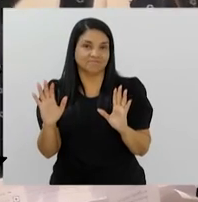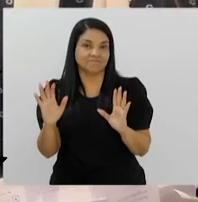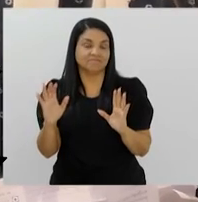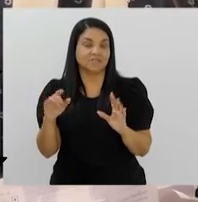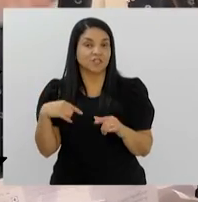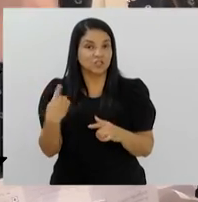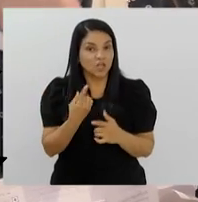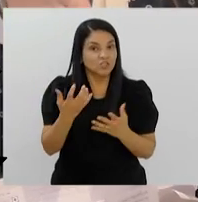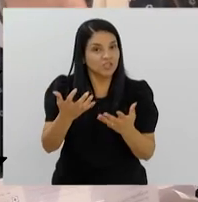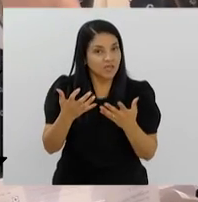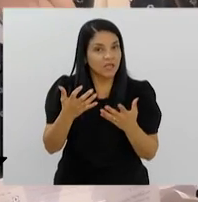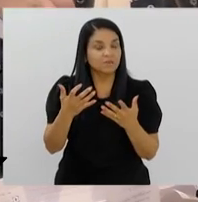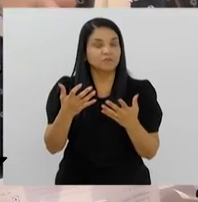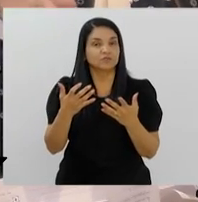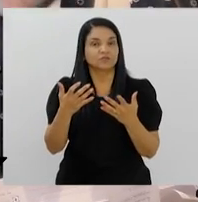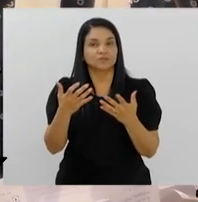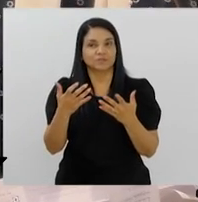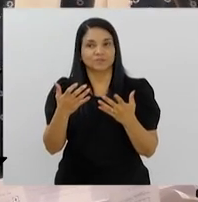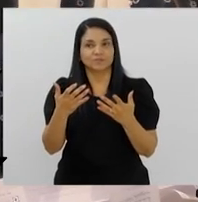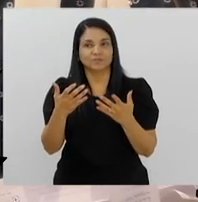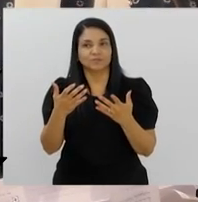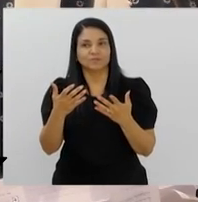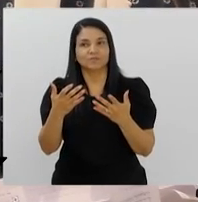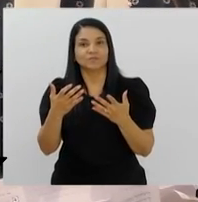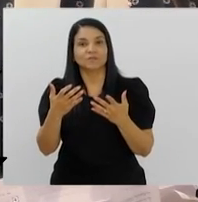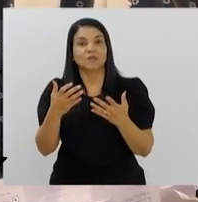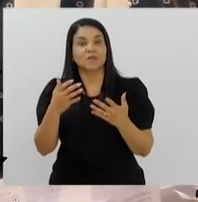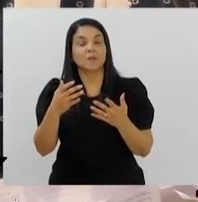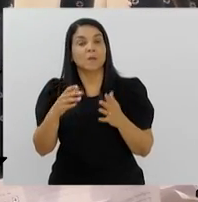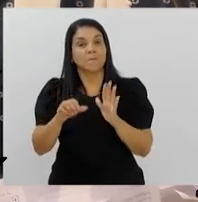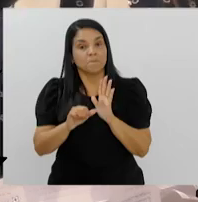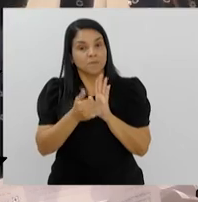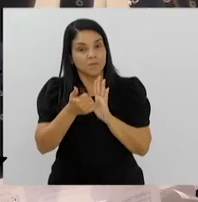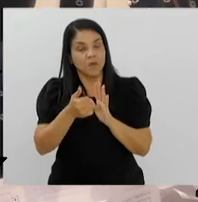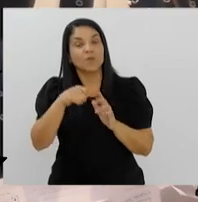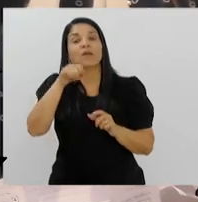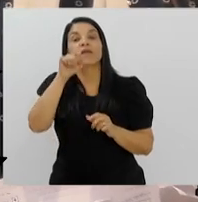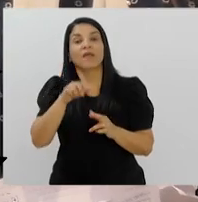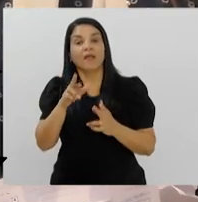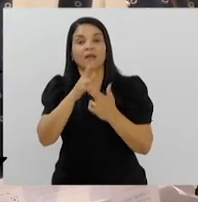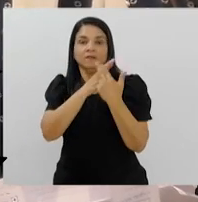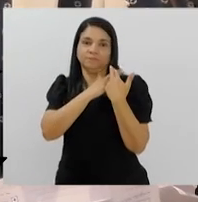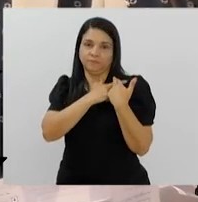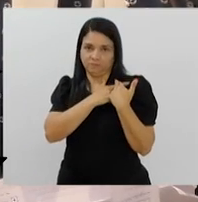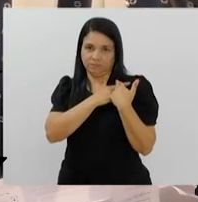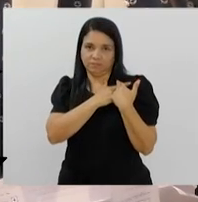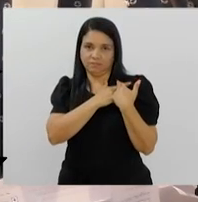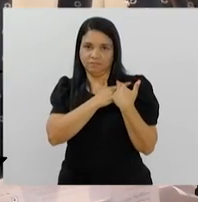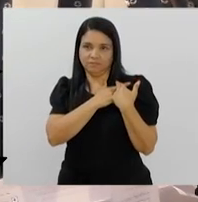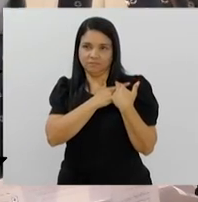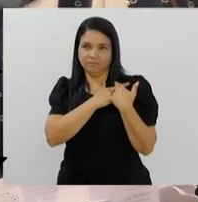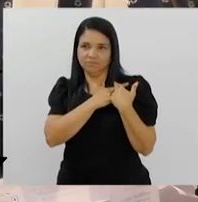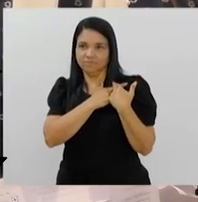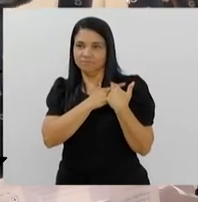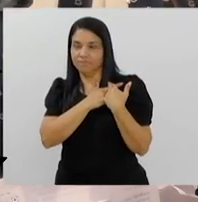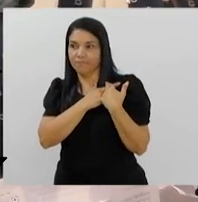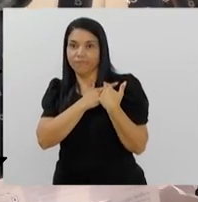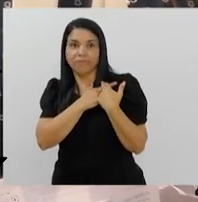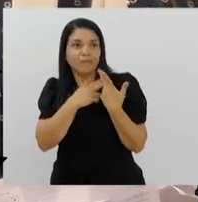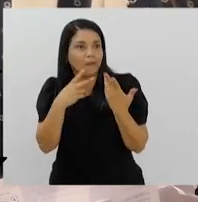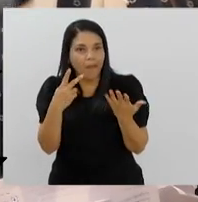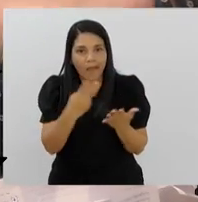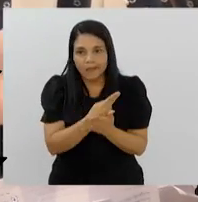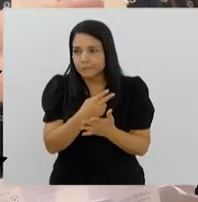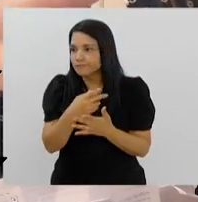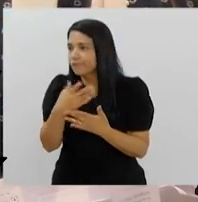quer proposição né primeiro definir responsabilidade quem é para não ficar né batendo no lugar errado